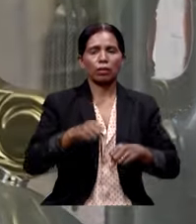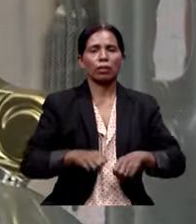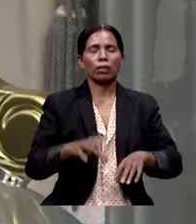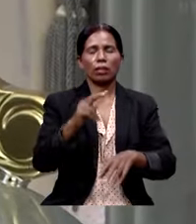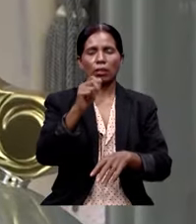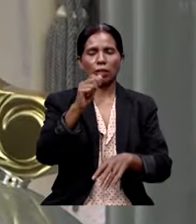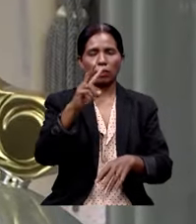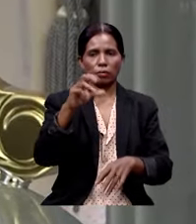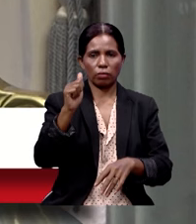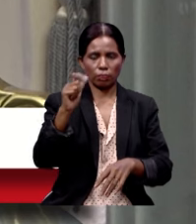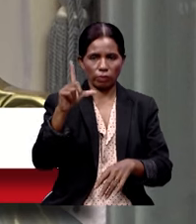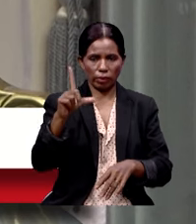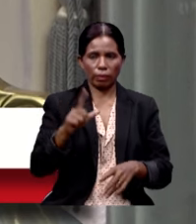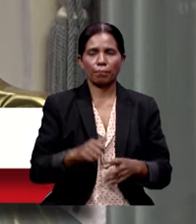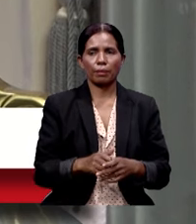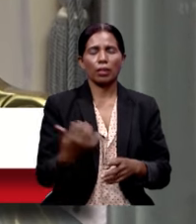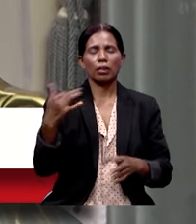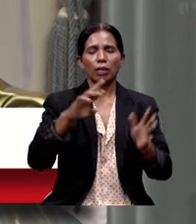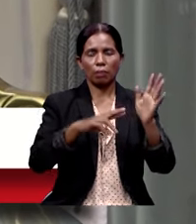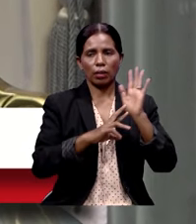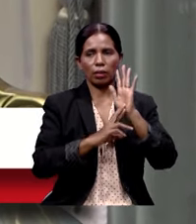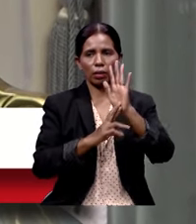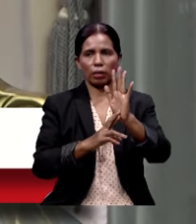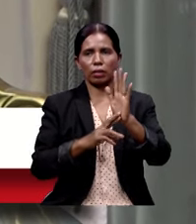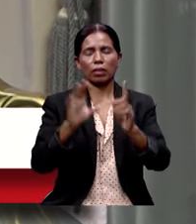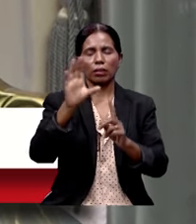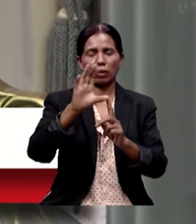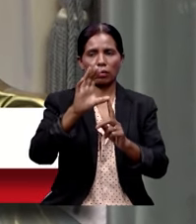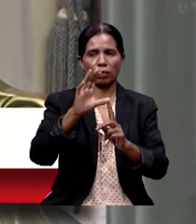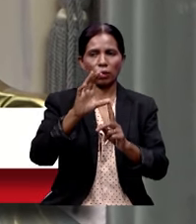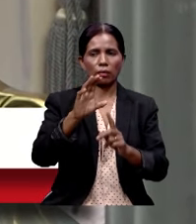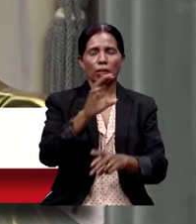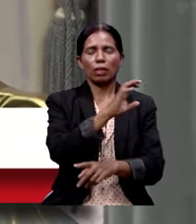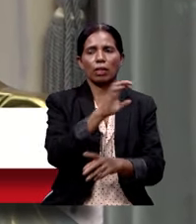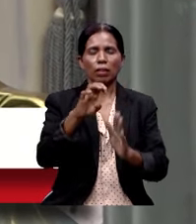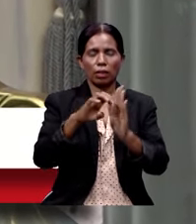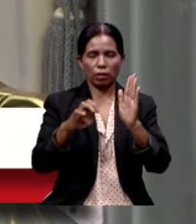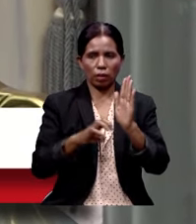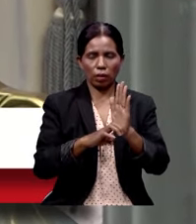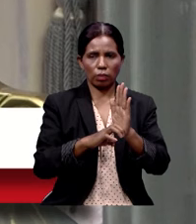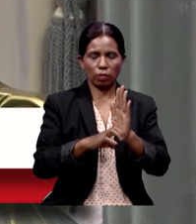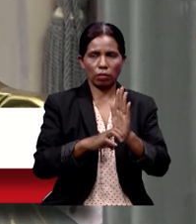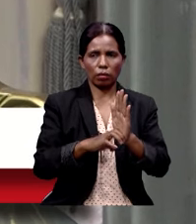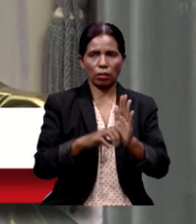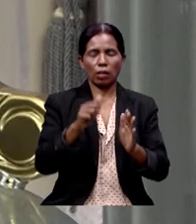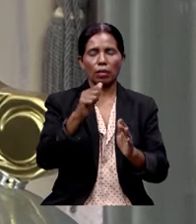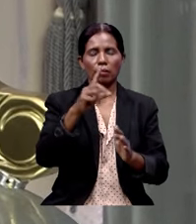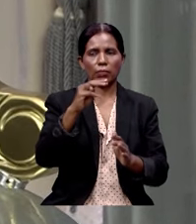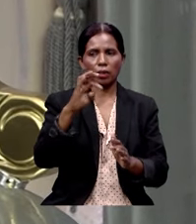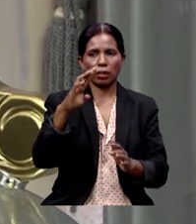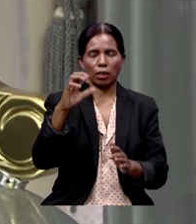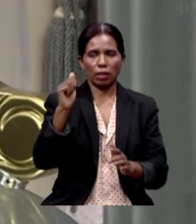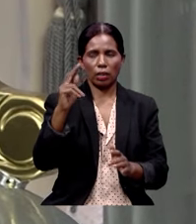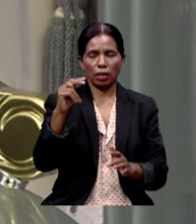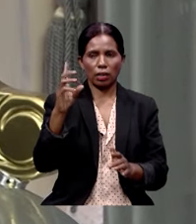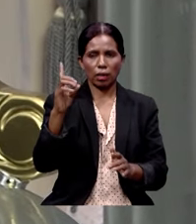naval, nem a me representa, bem chefe SEMA, chefe Estado Maior Armada, nem almirante Melo Gouveia,